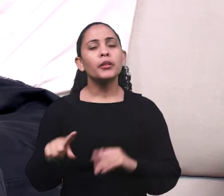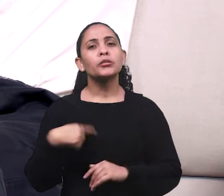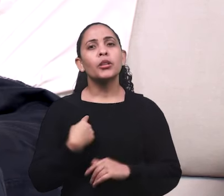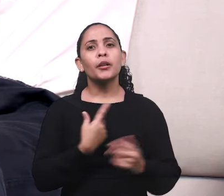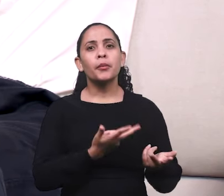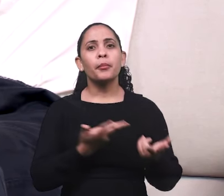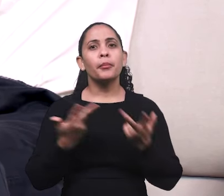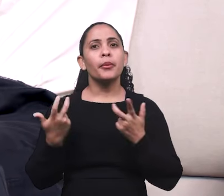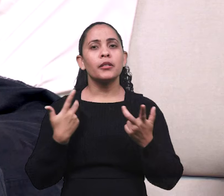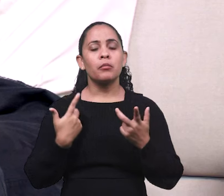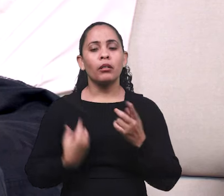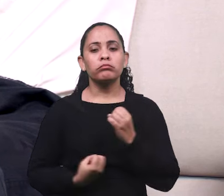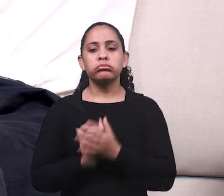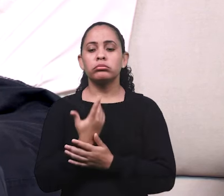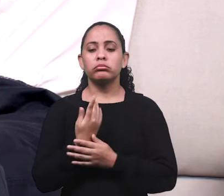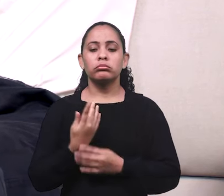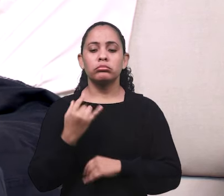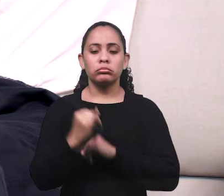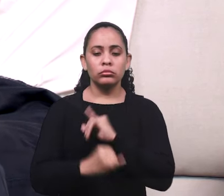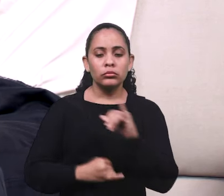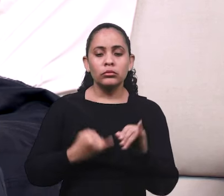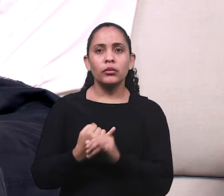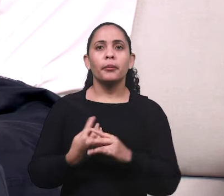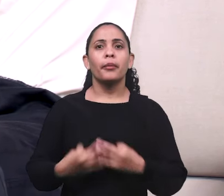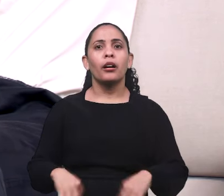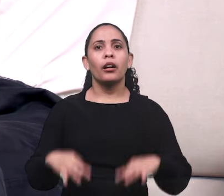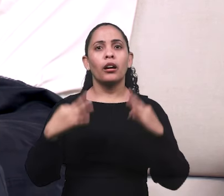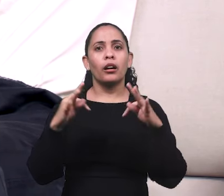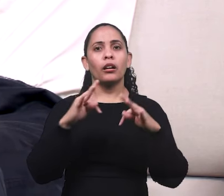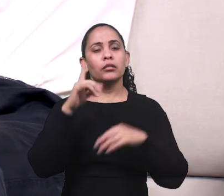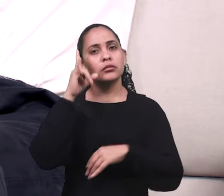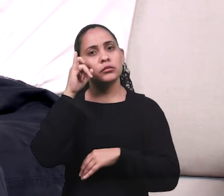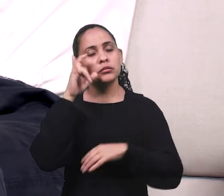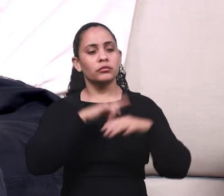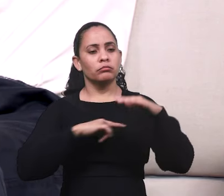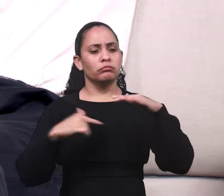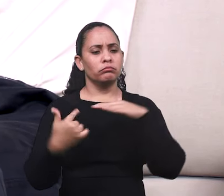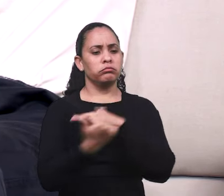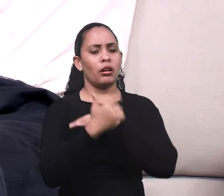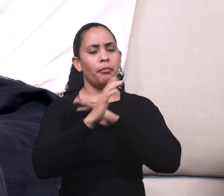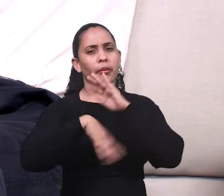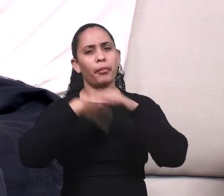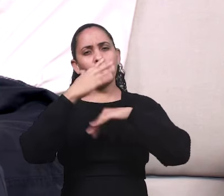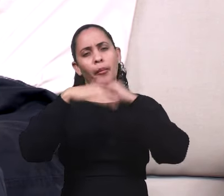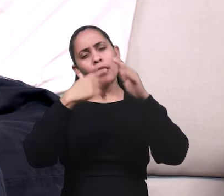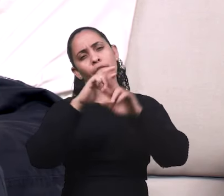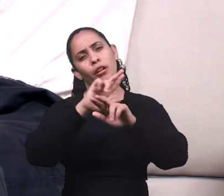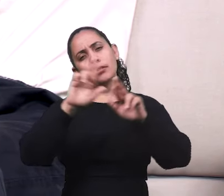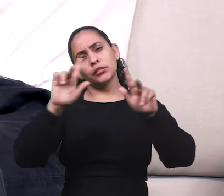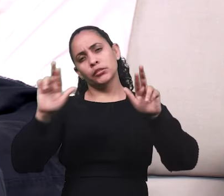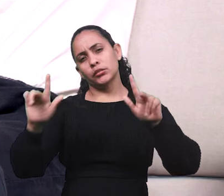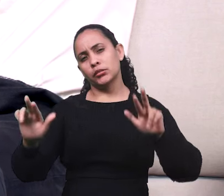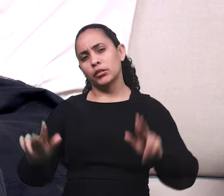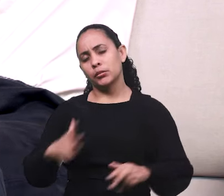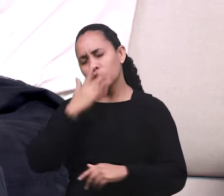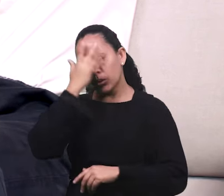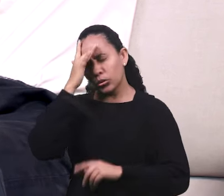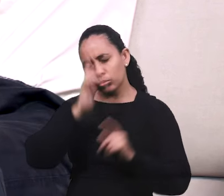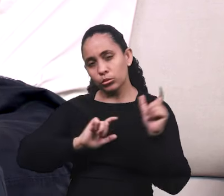aí o surgimento da internet, o desenvolvimento das redes sociais, Instagram, e uma série de milhões de pessoas ali no